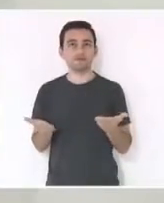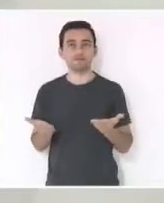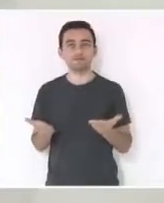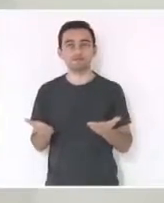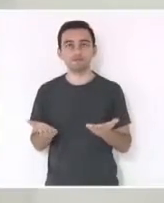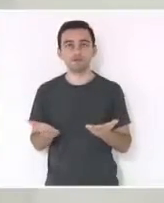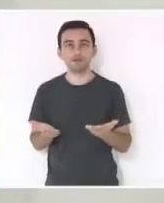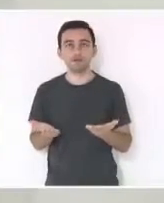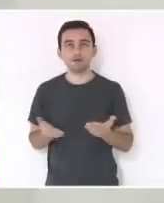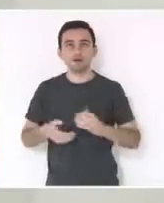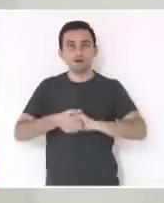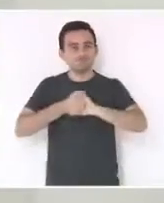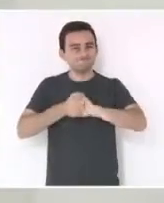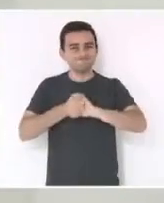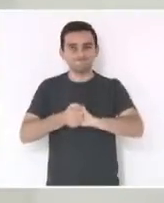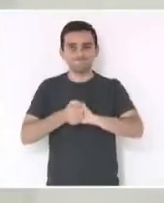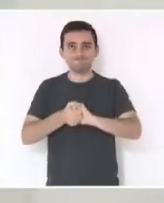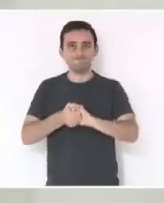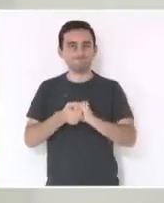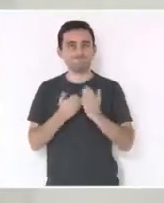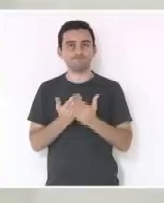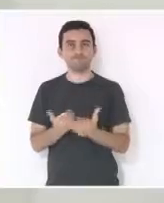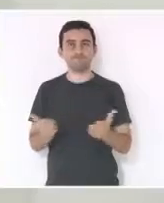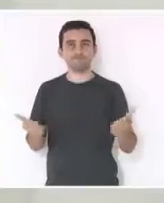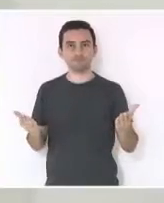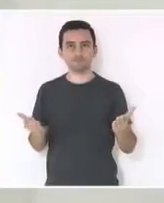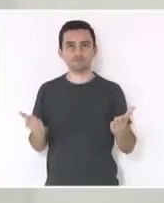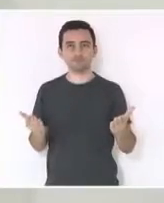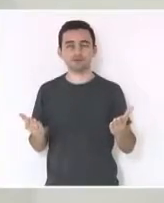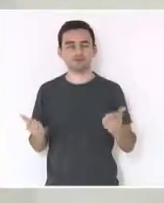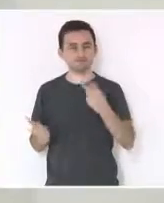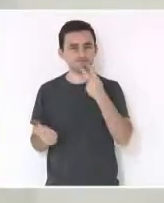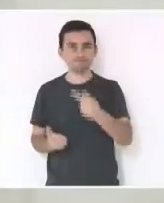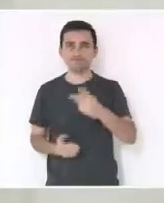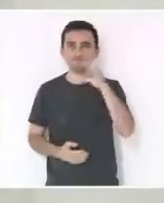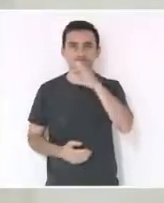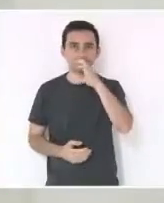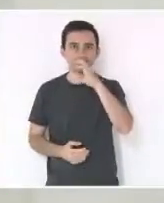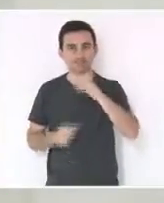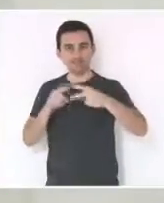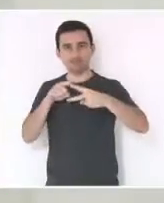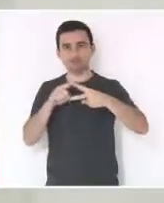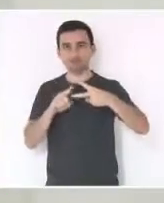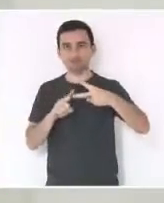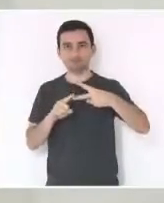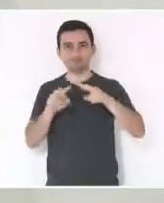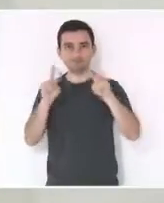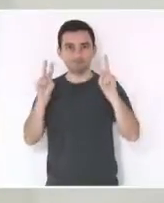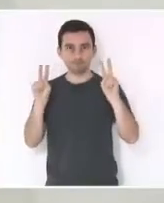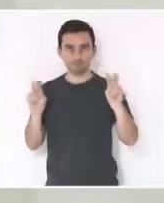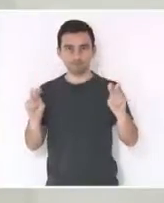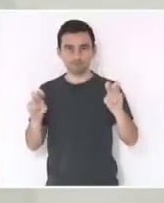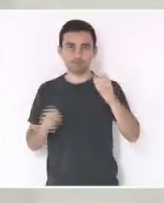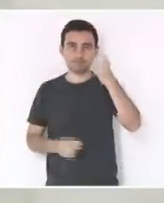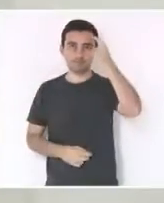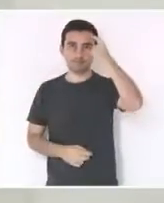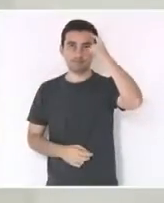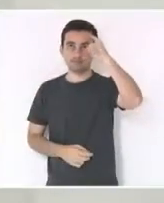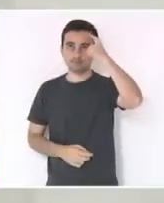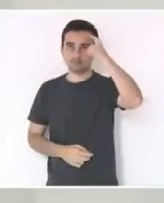saudar todos e falar que rapidamente dois assuntos um deputado comum o